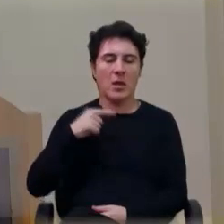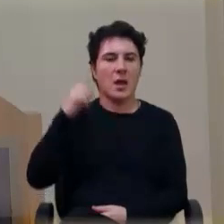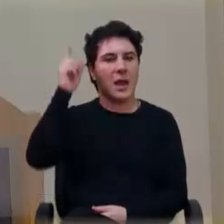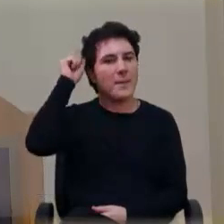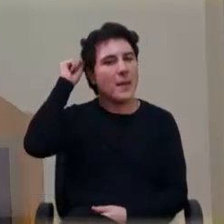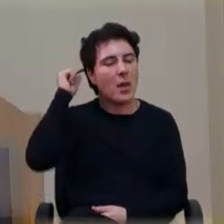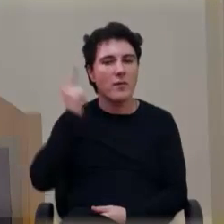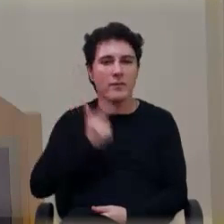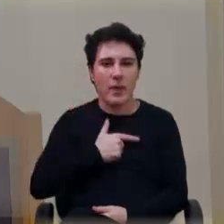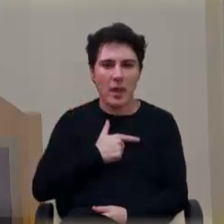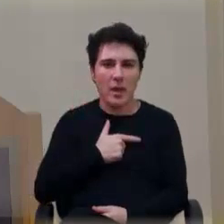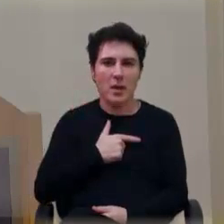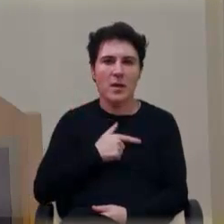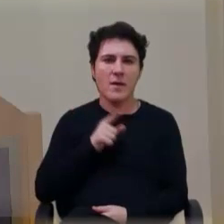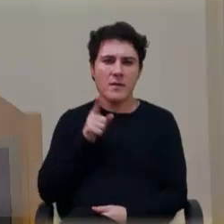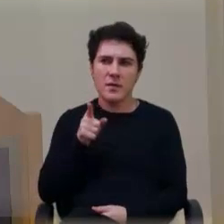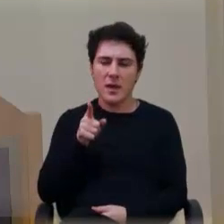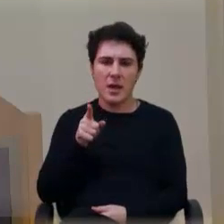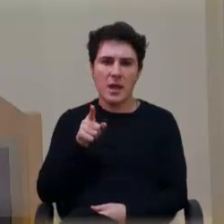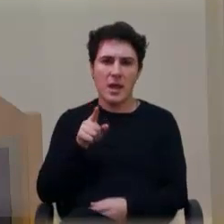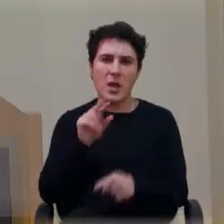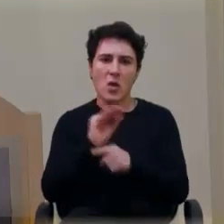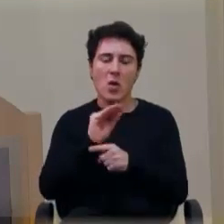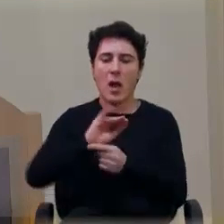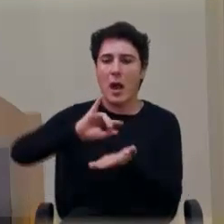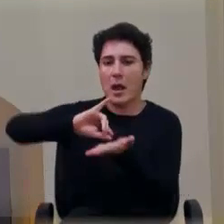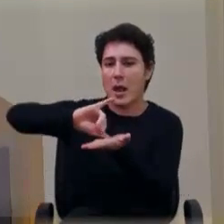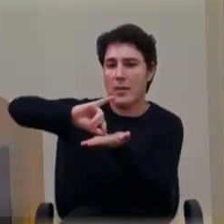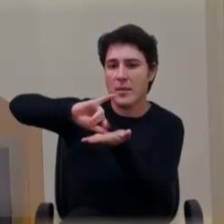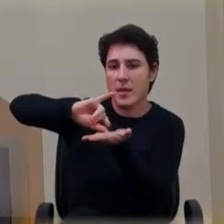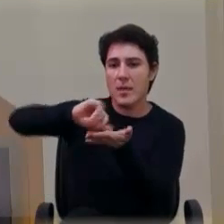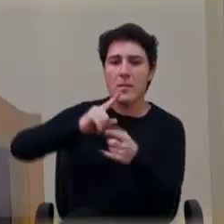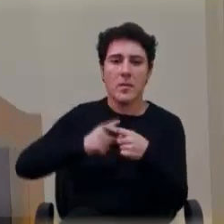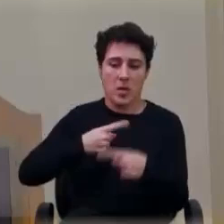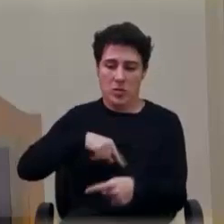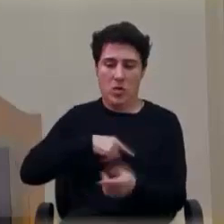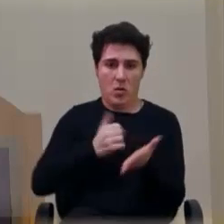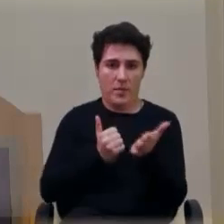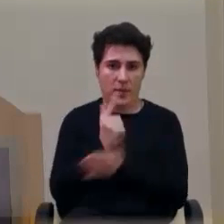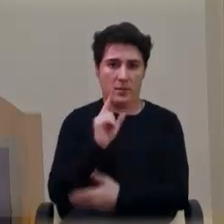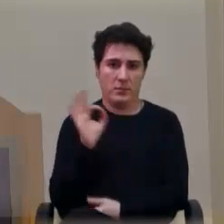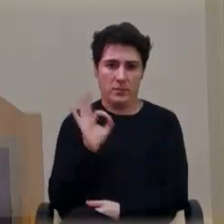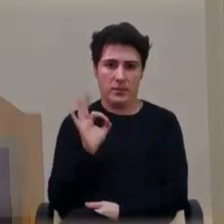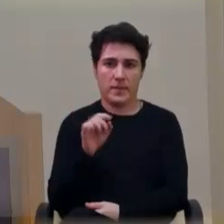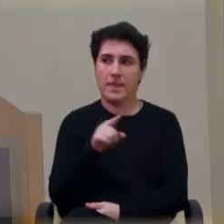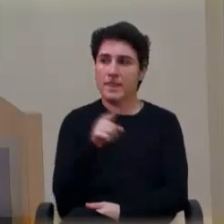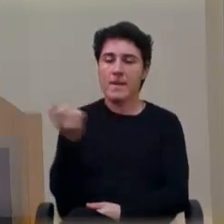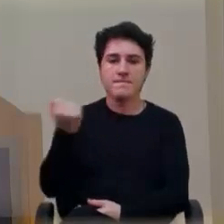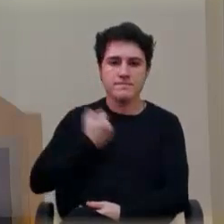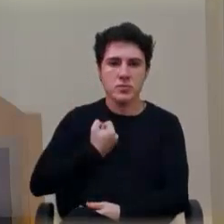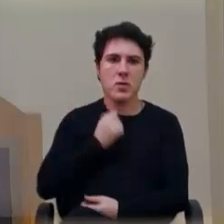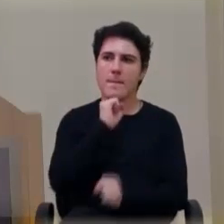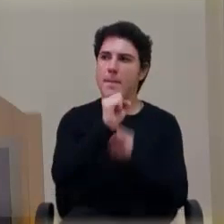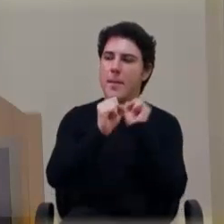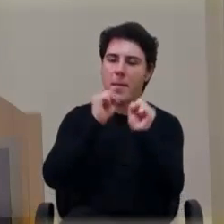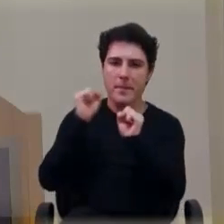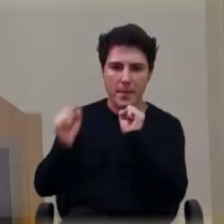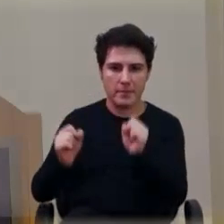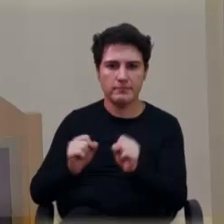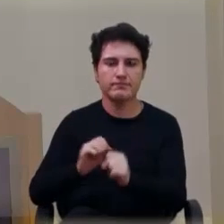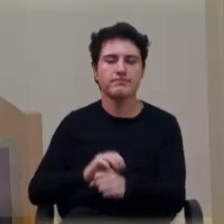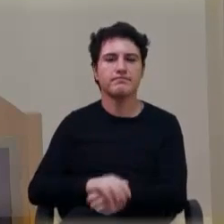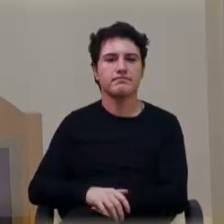penteados vocês criaram o capitalismo para que nós não tivéssemos poder de compra e fossemos mortos e assassinados